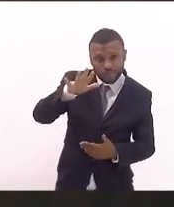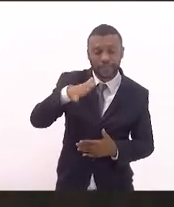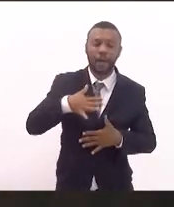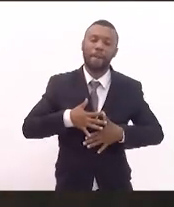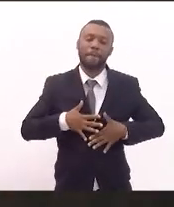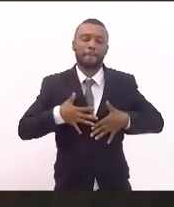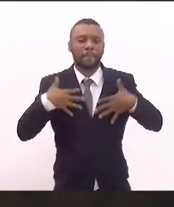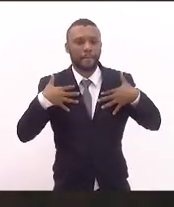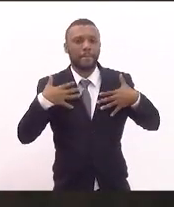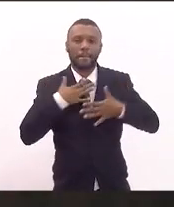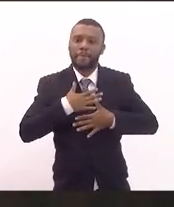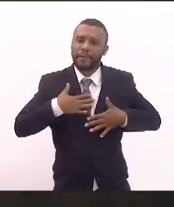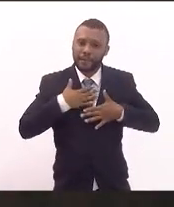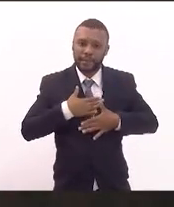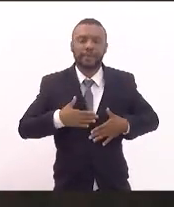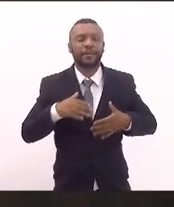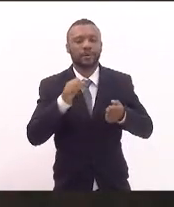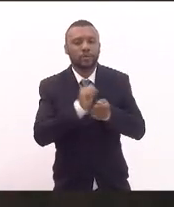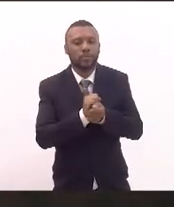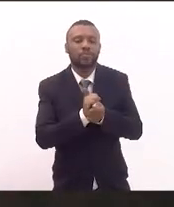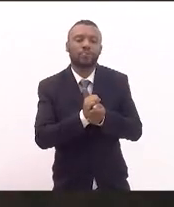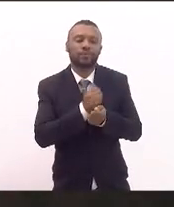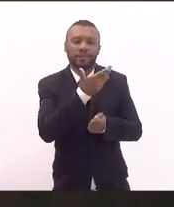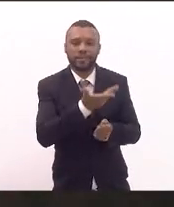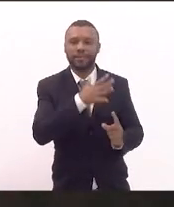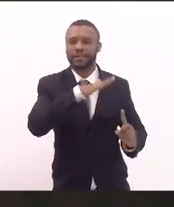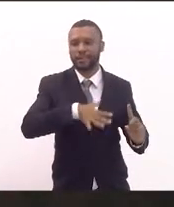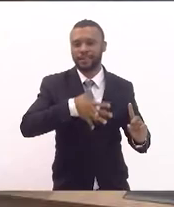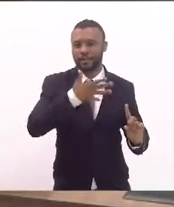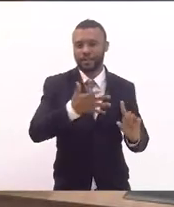estar participando aqui dessa homenagem. Tá.